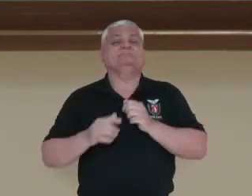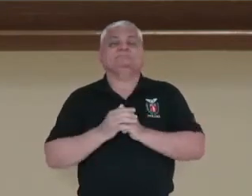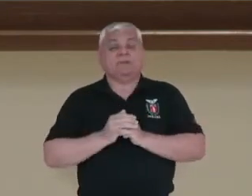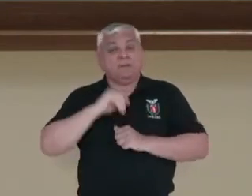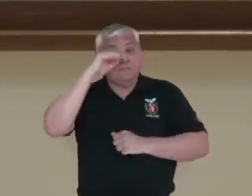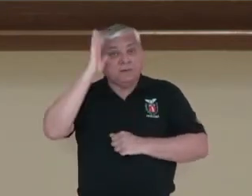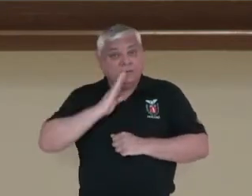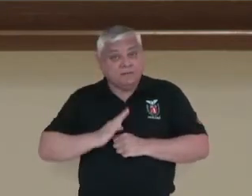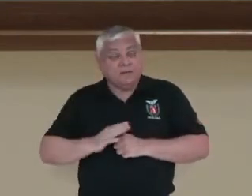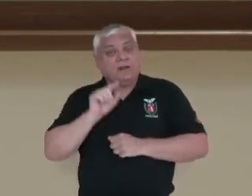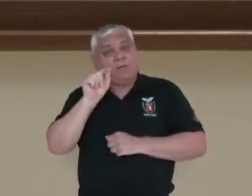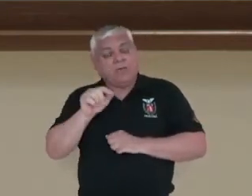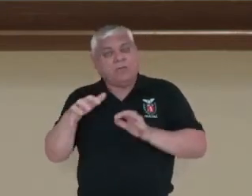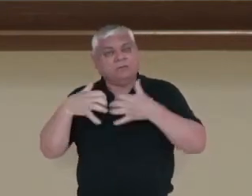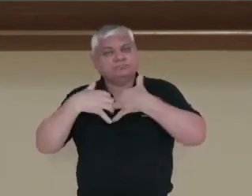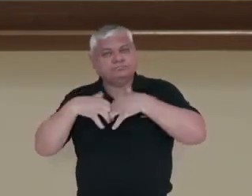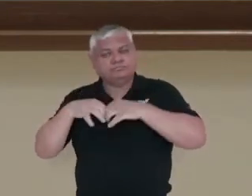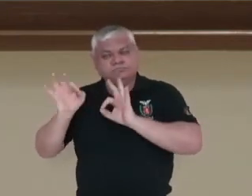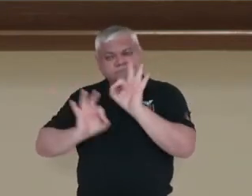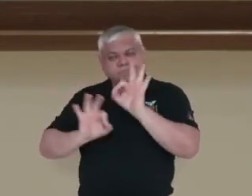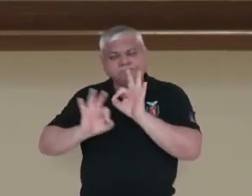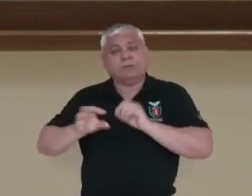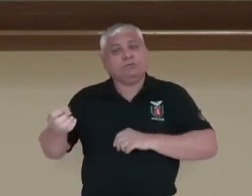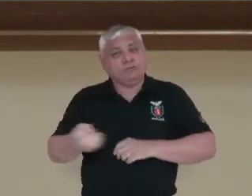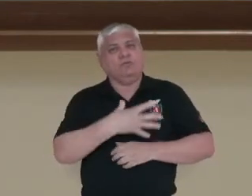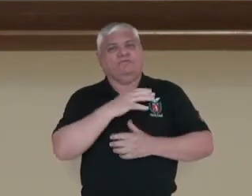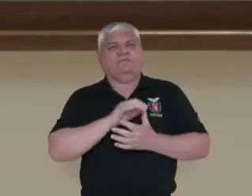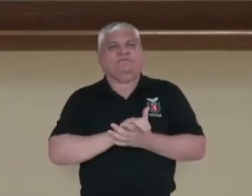pensamento, e a estruturação ainda é muito recente.